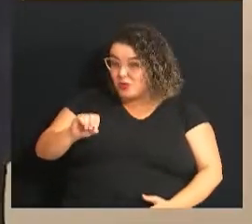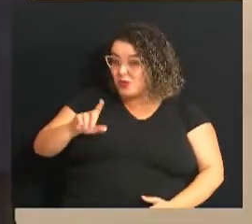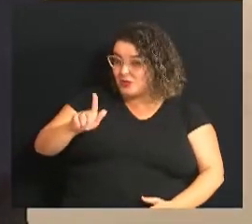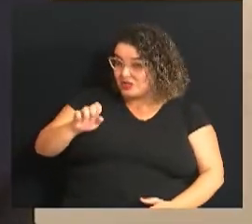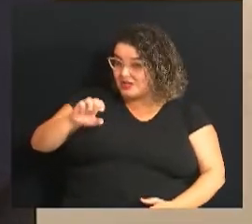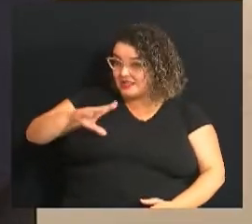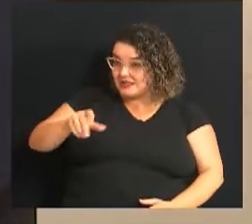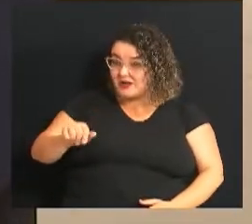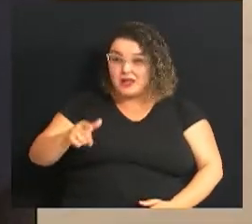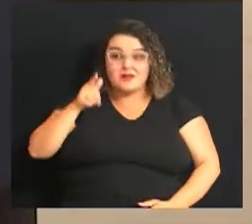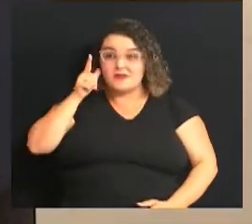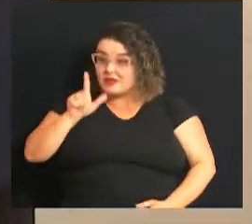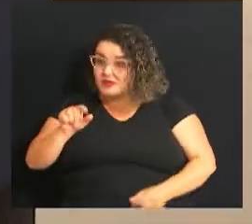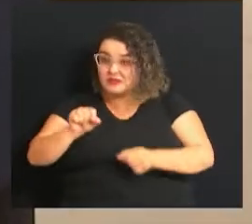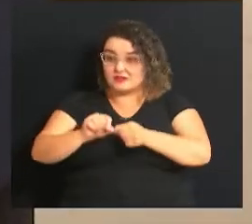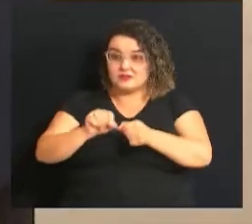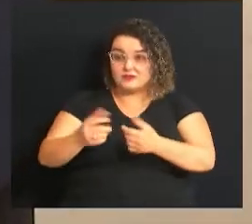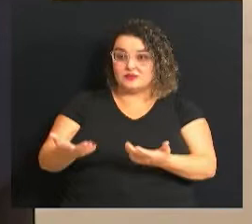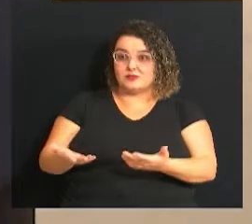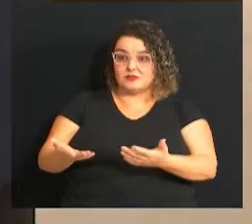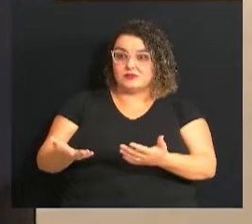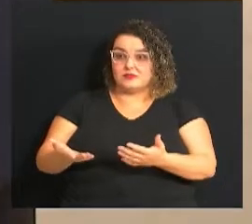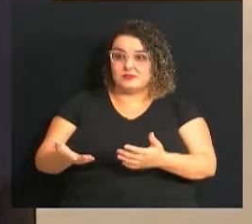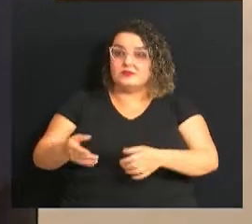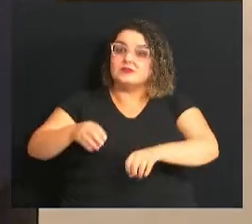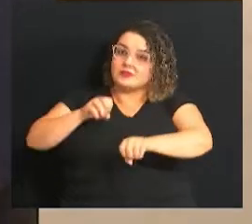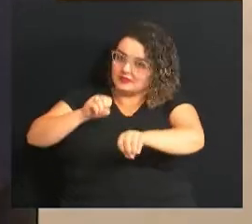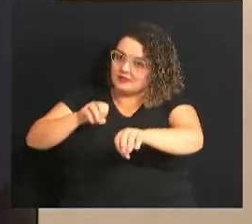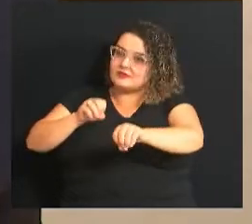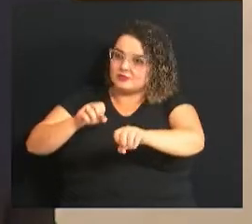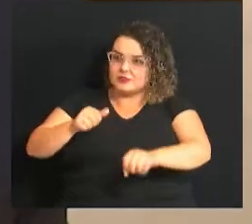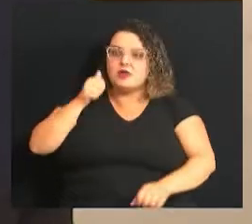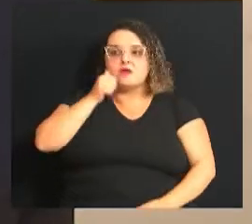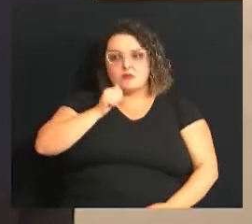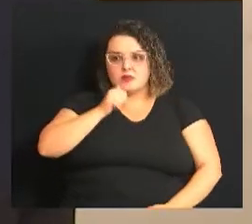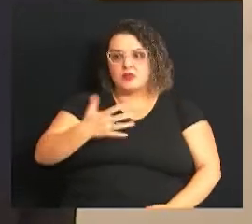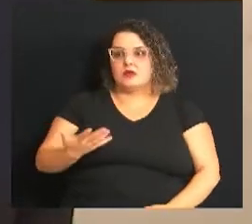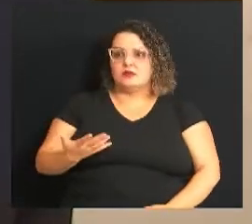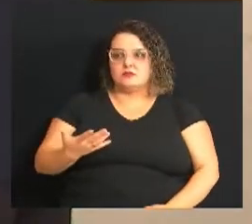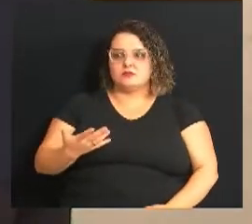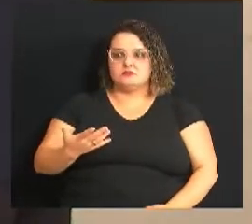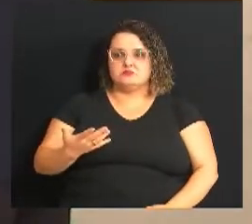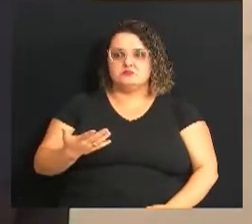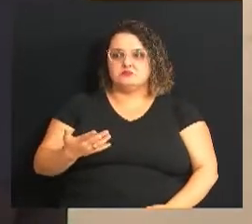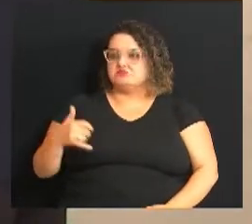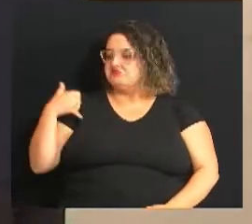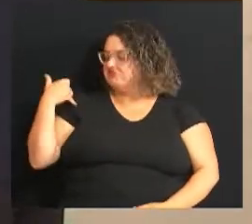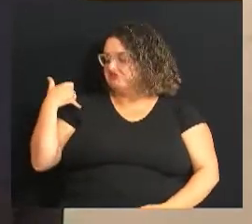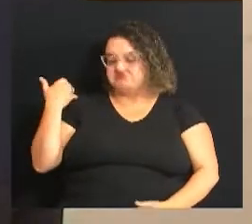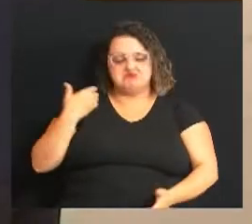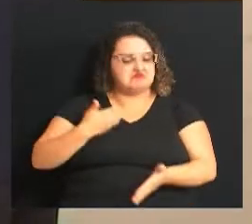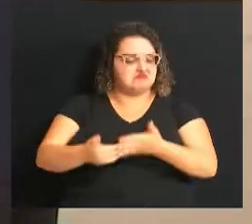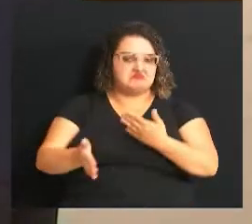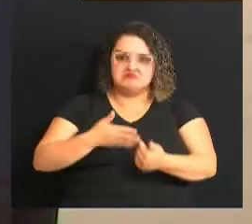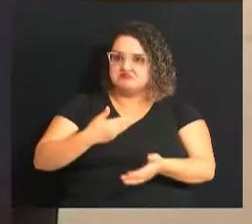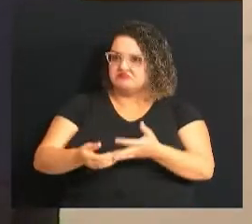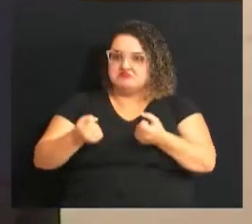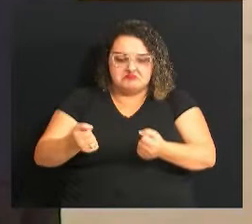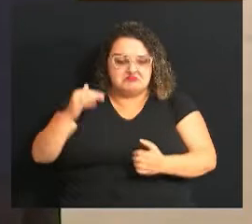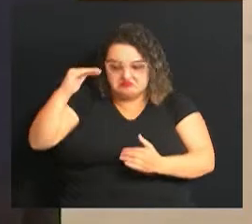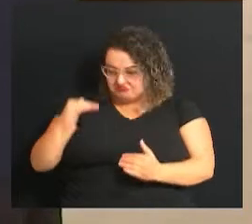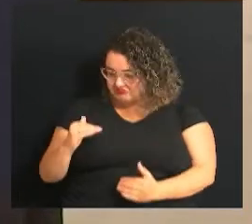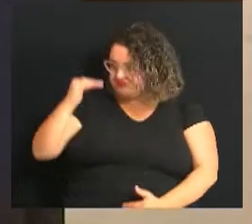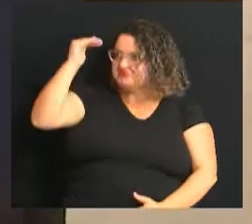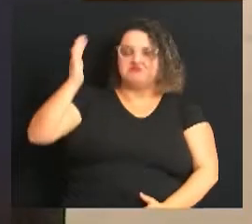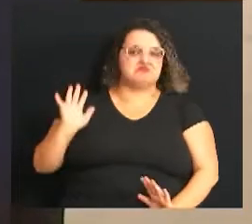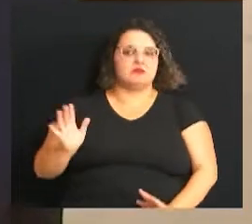fazer, mas nas aulas que a gente tem dado para as mulheres, seja elas da idade que for, do peso, da estatura que for, elas